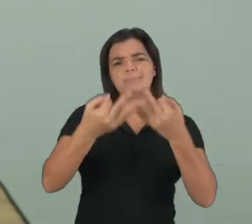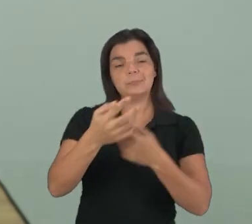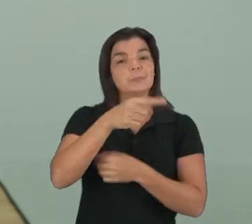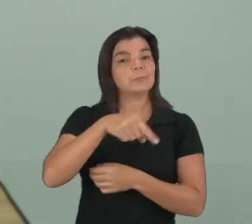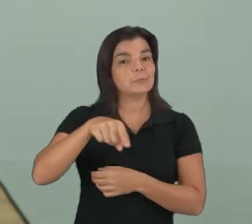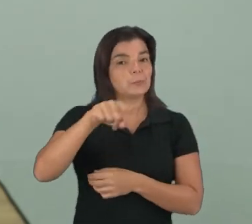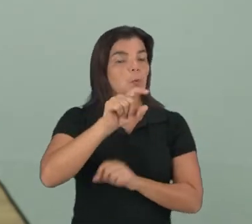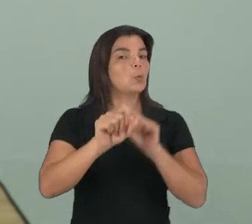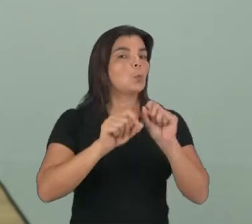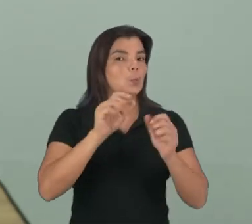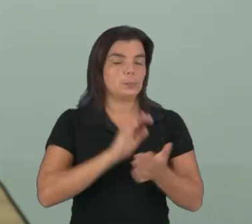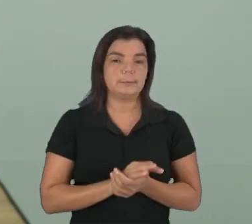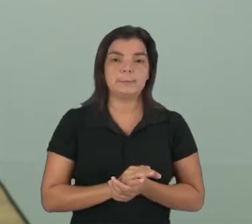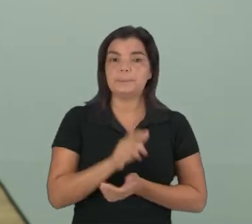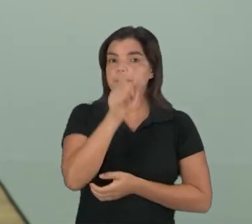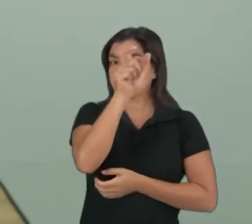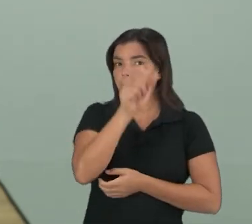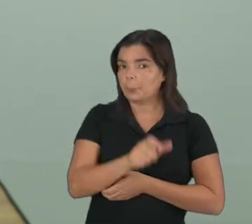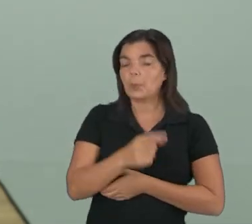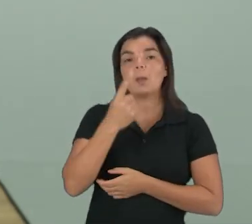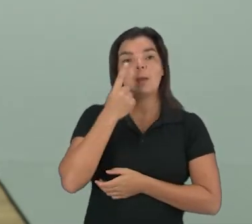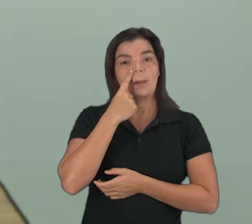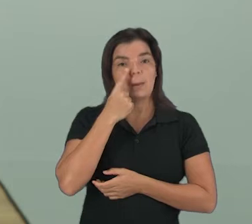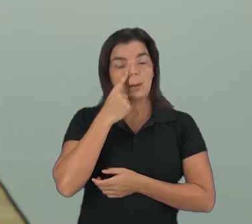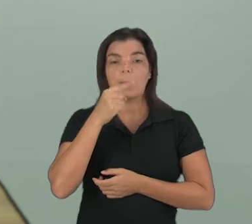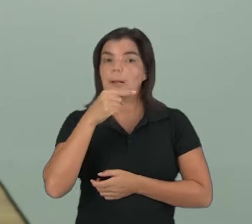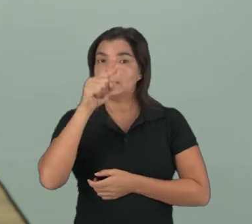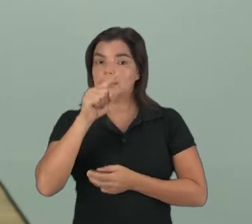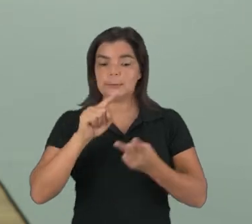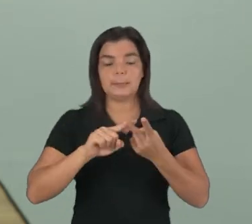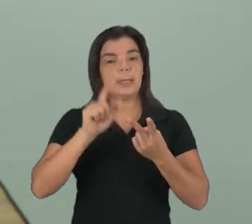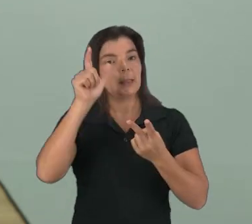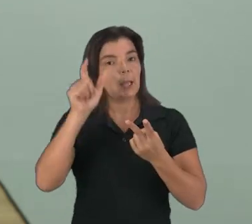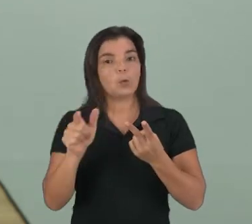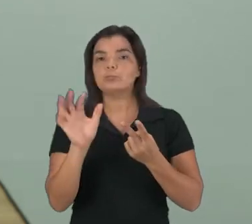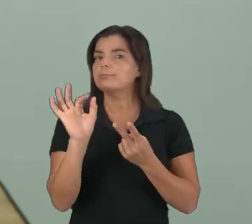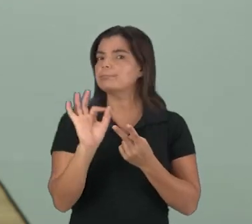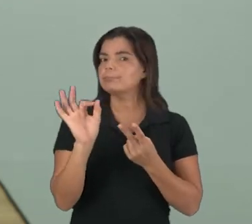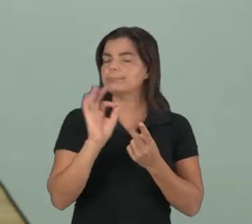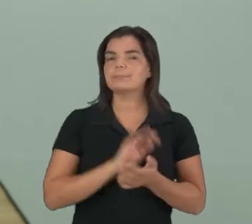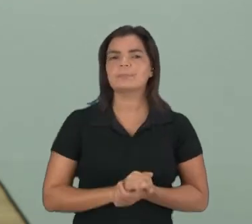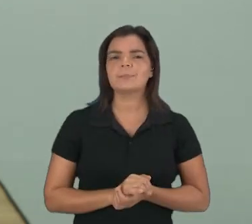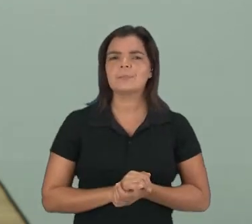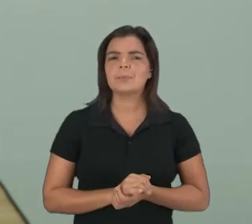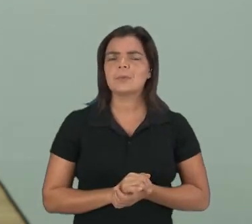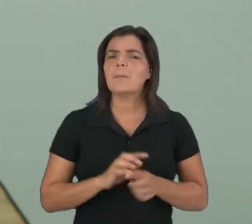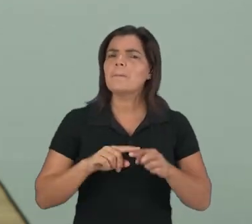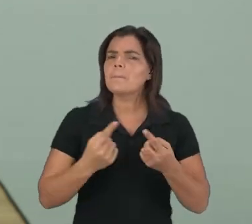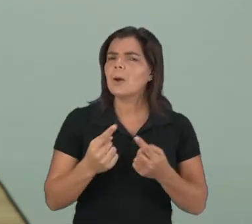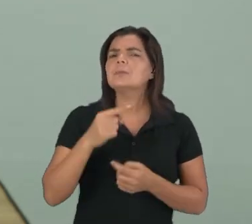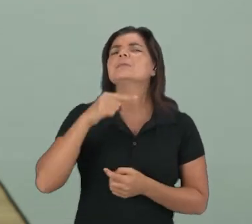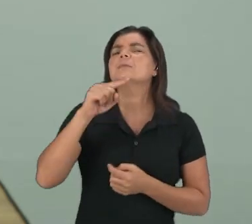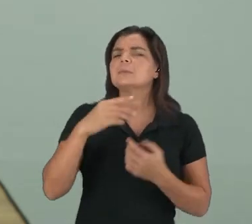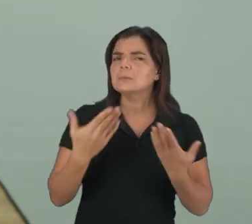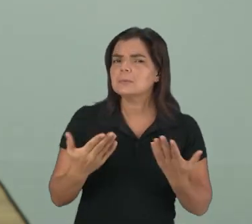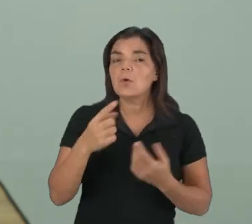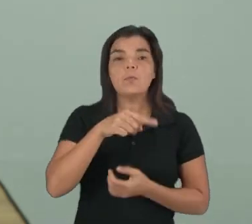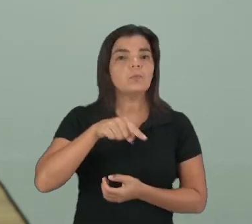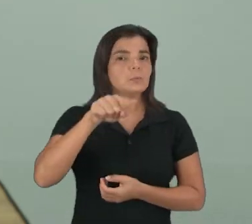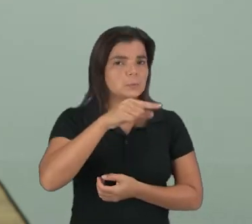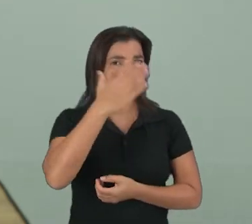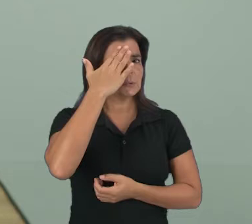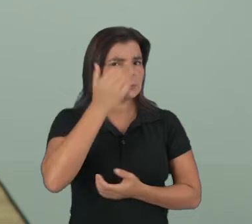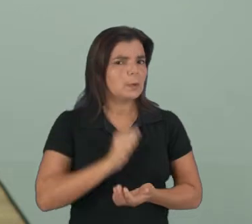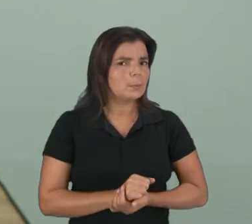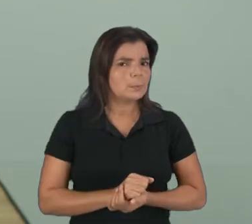para vocês que em uma coluna nós encontramos a acentuação e na outra não. Mas que acento é esse? Você sabe?